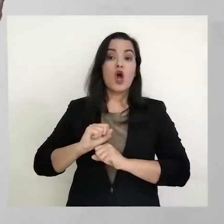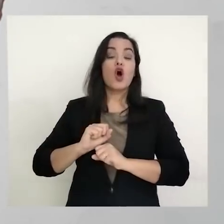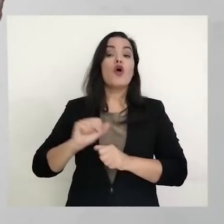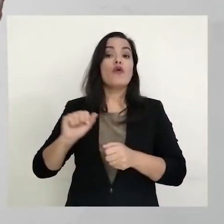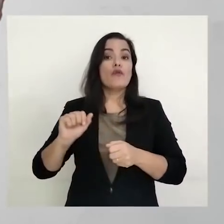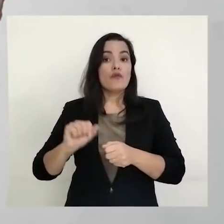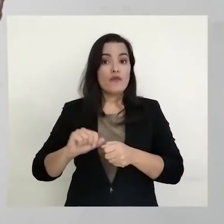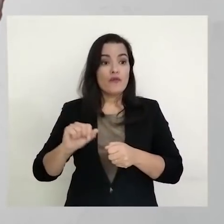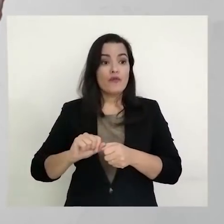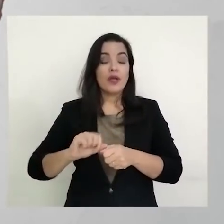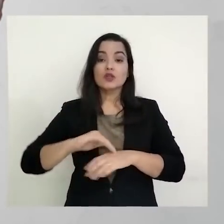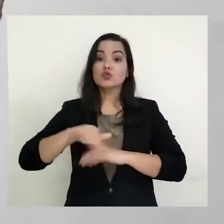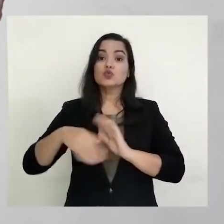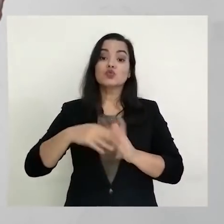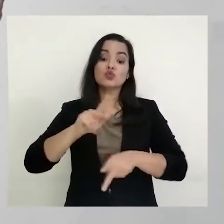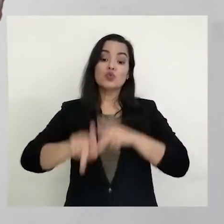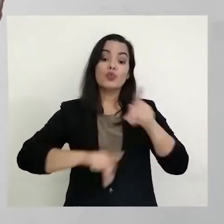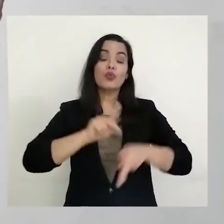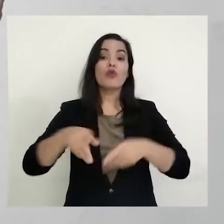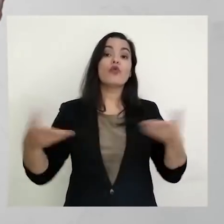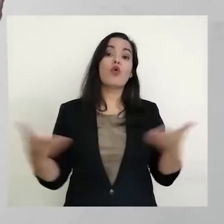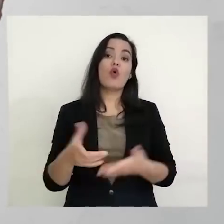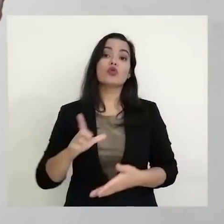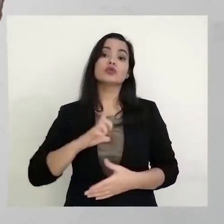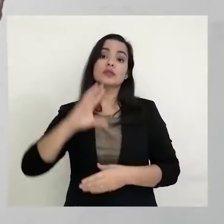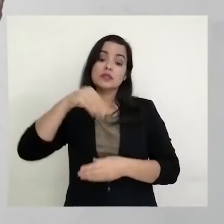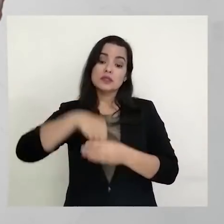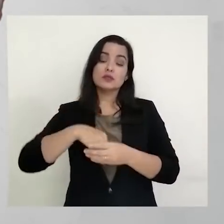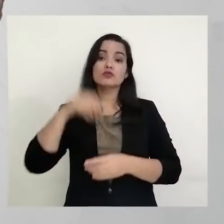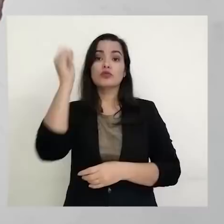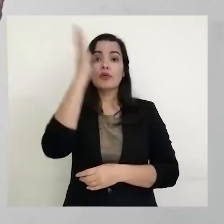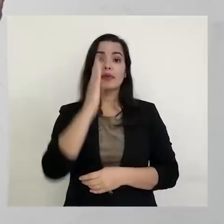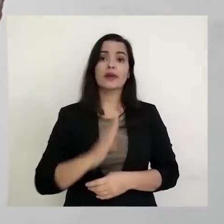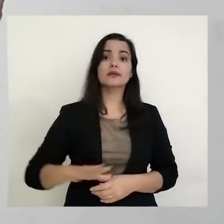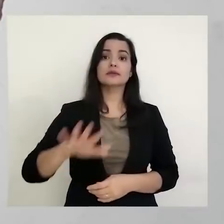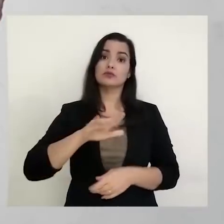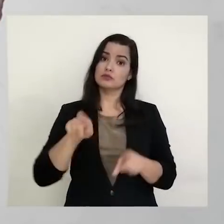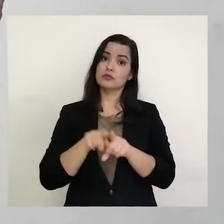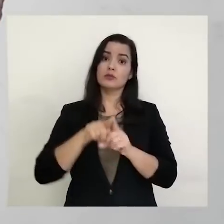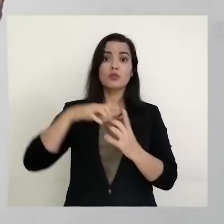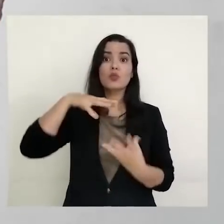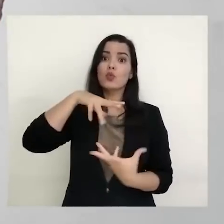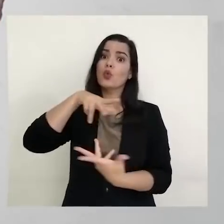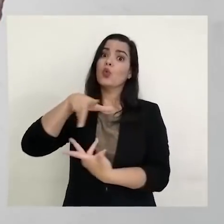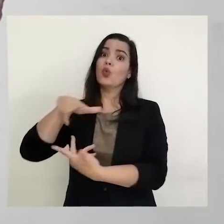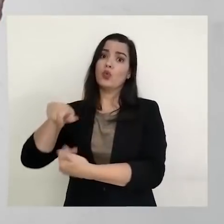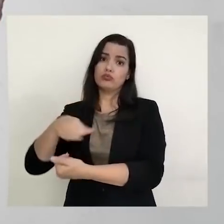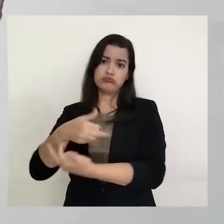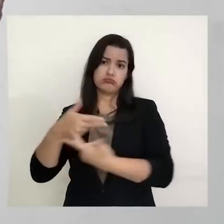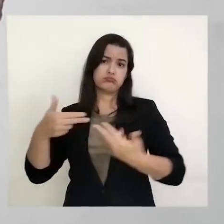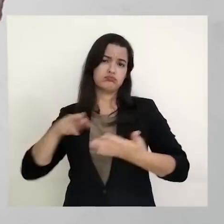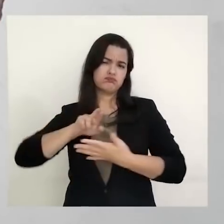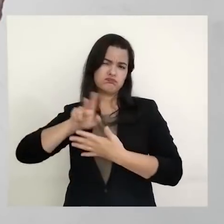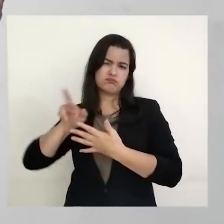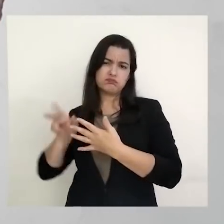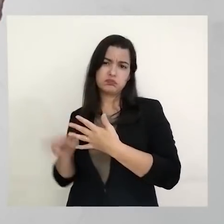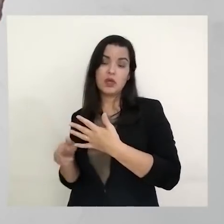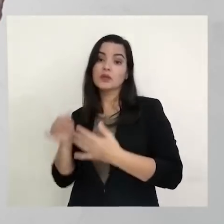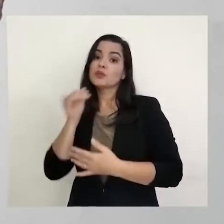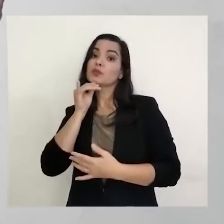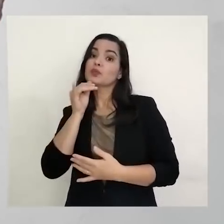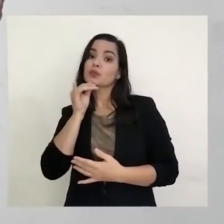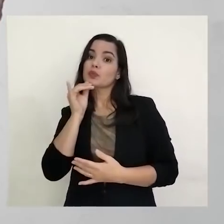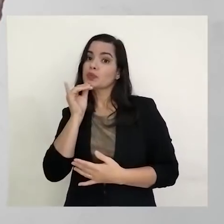temos hoje no Brasil e no mundo, né, de maneira geral. Falarmos, por exemplo, né, a